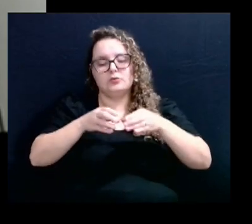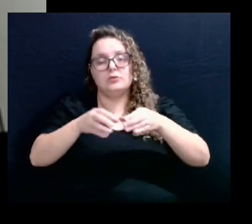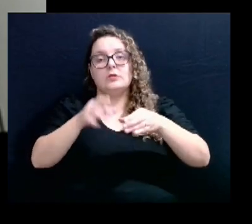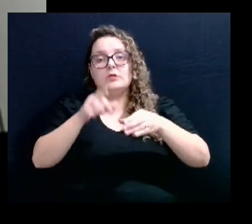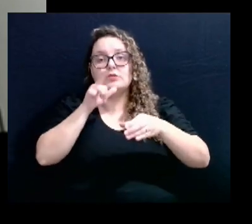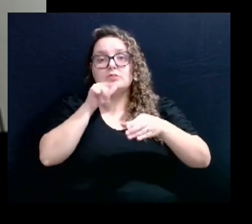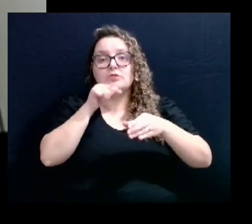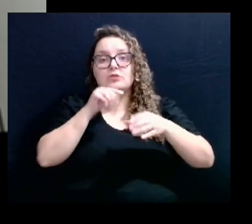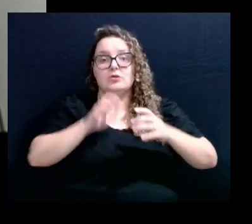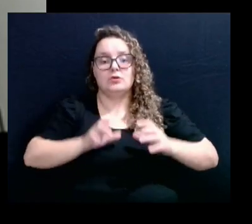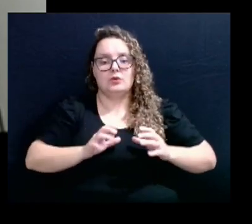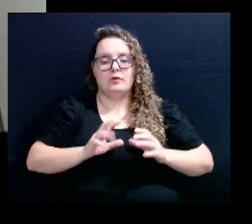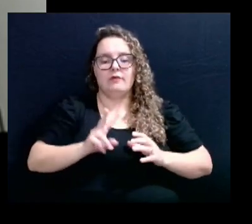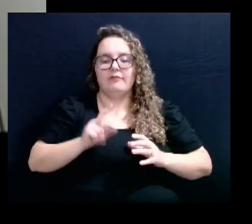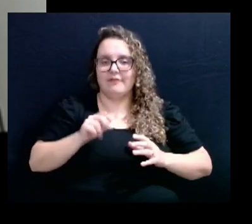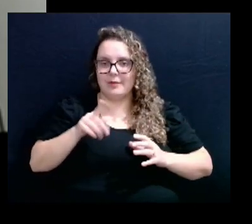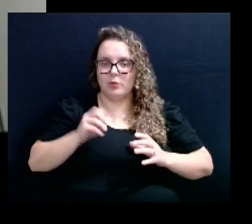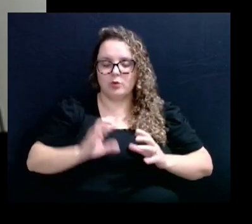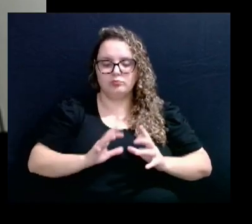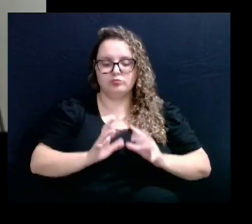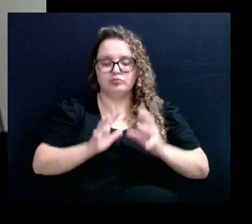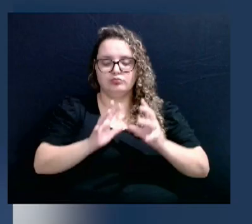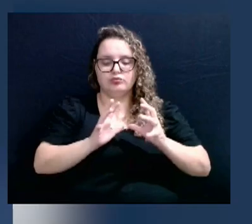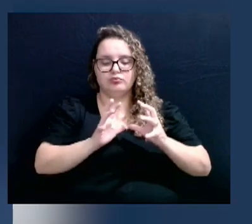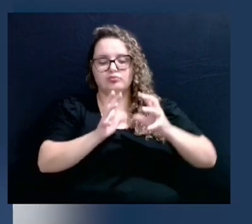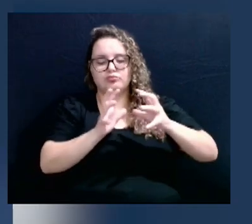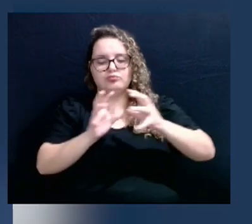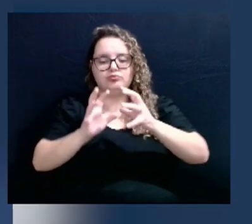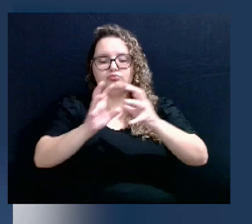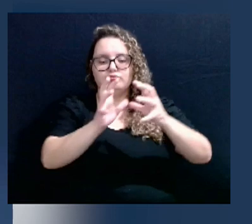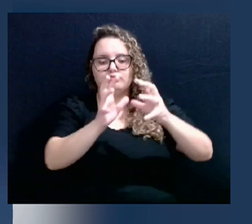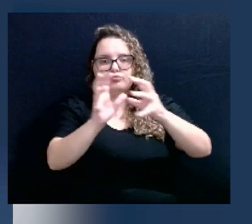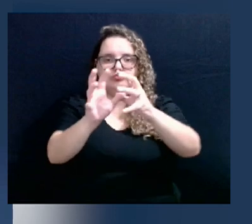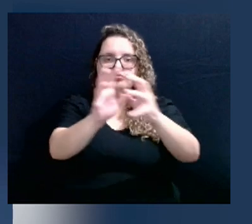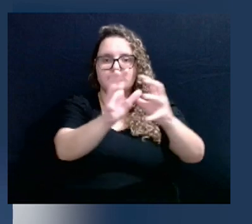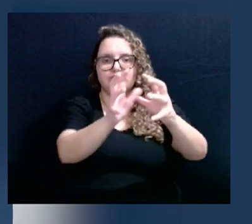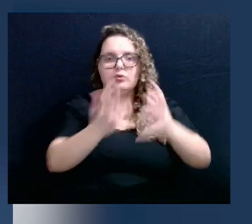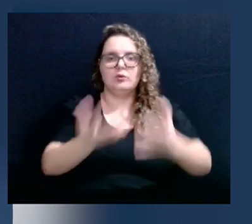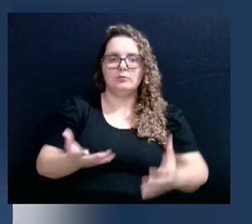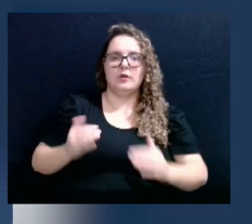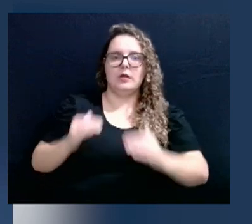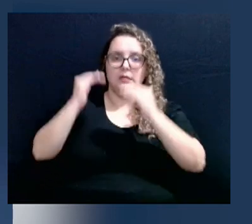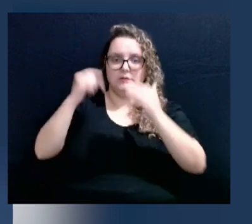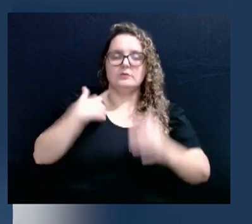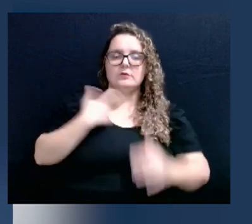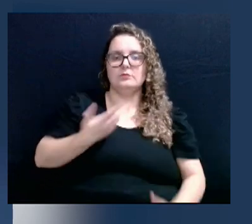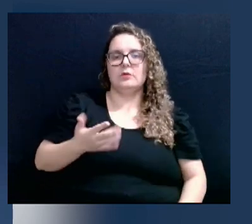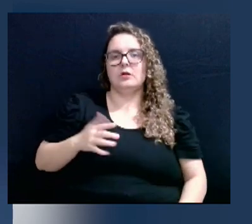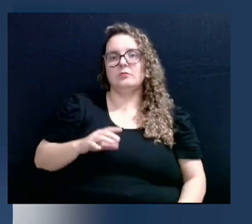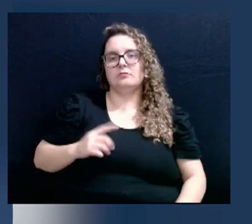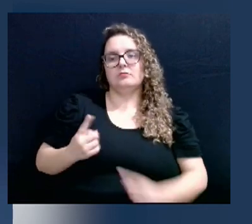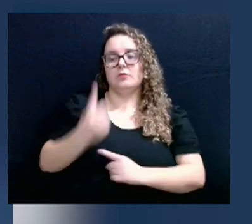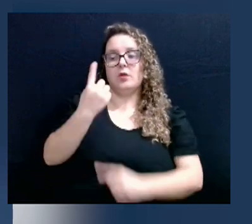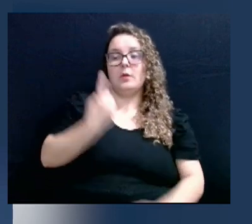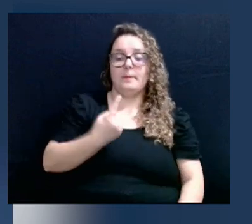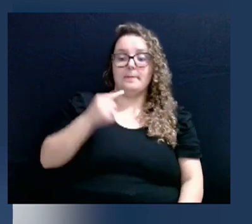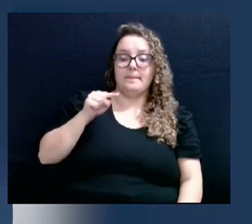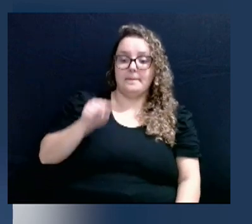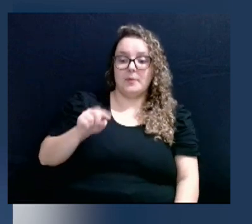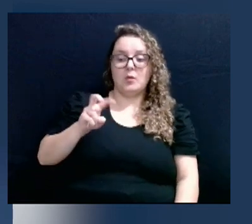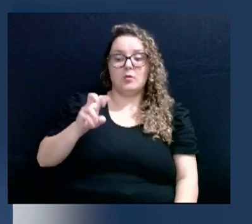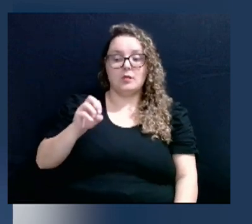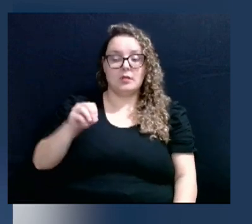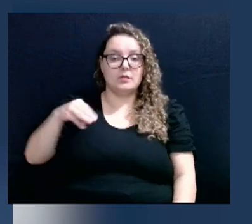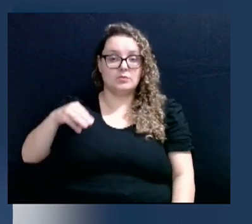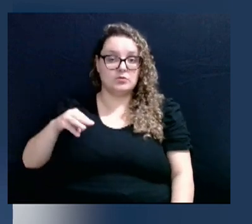de água pela atmosfera acima de nós. Então, uma altitude aí de aproximadamente 1.500 metros acima